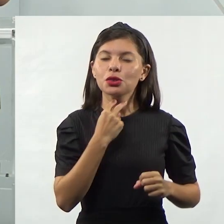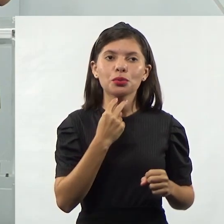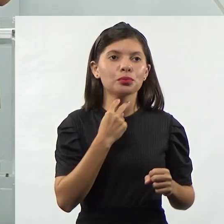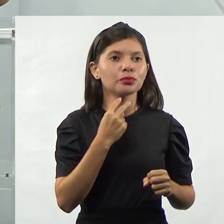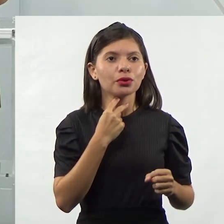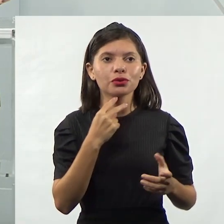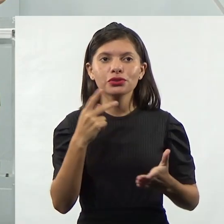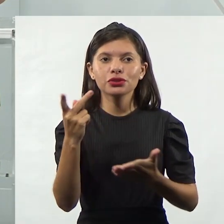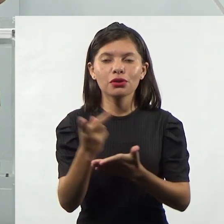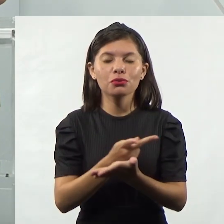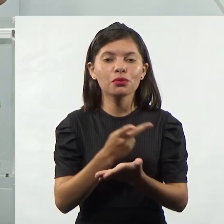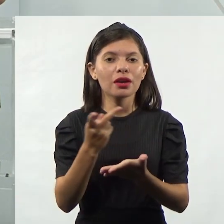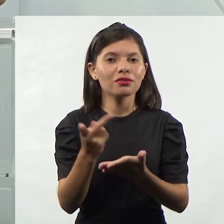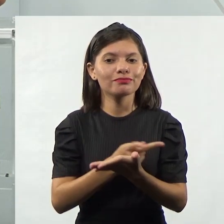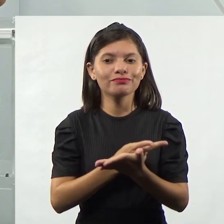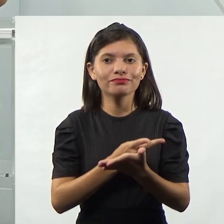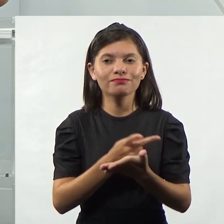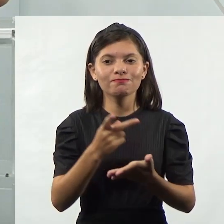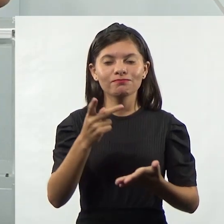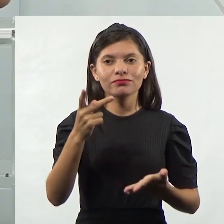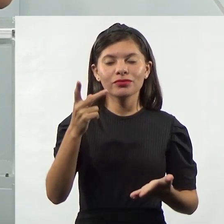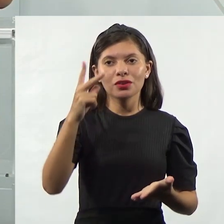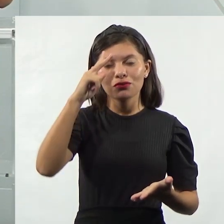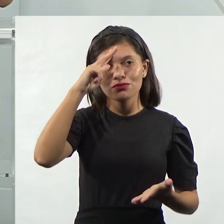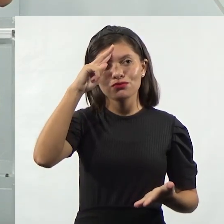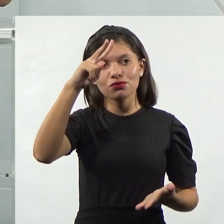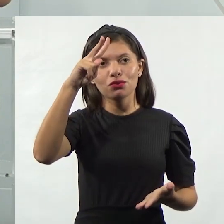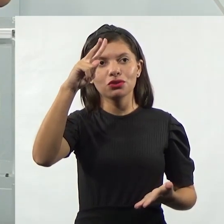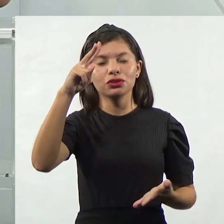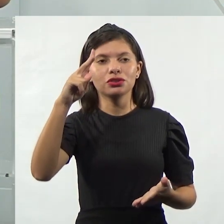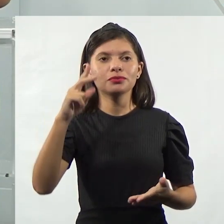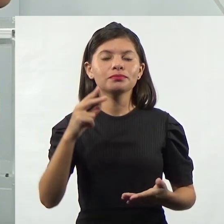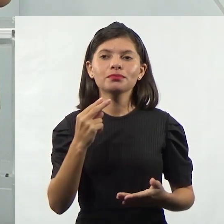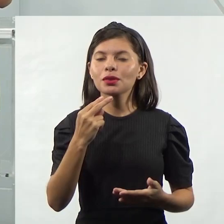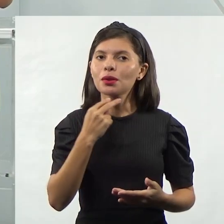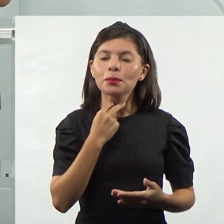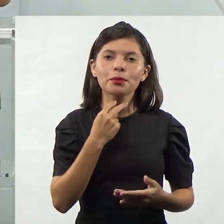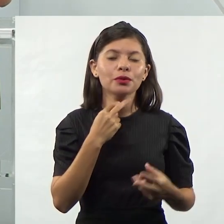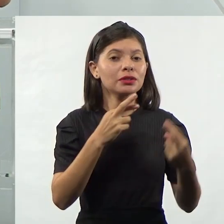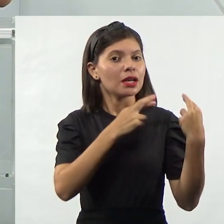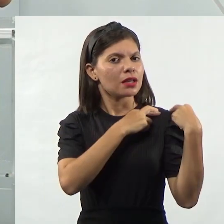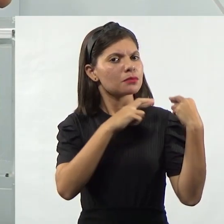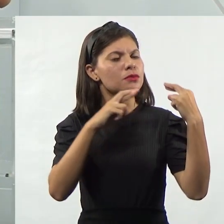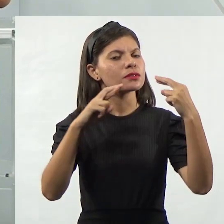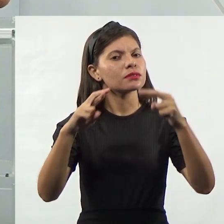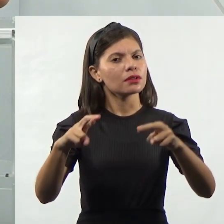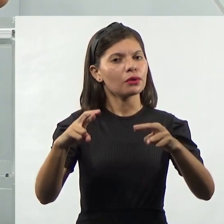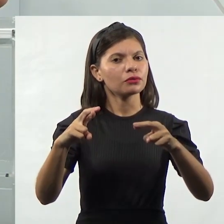erro grosseiro, tá? Que pode gerar lá a responsabilização